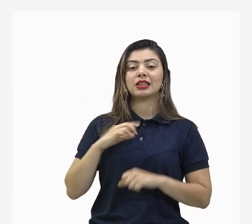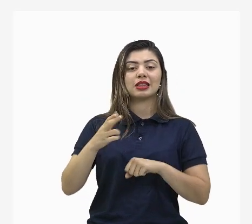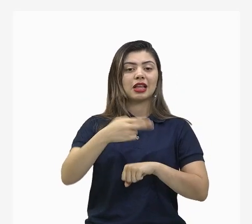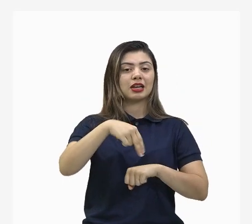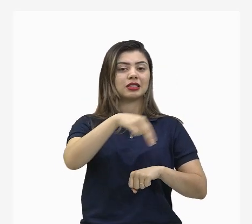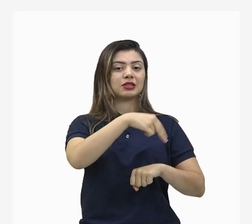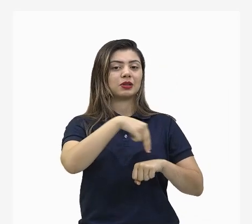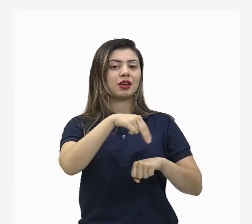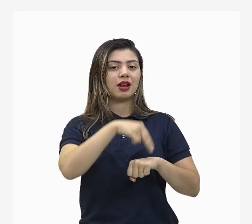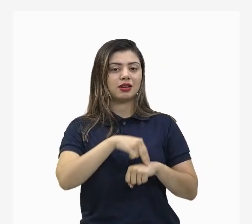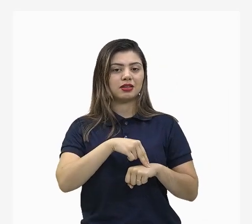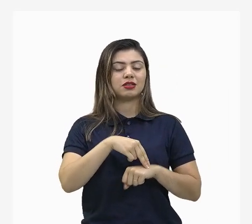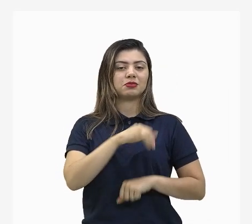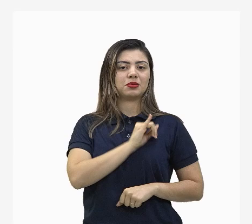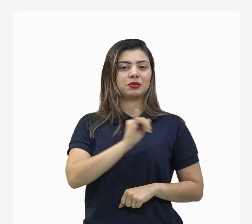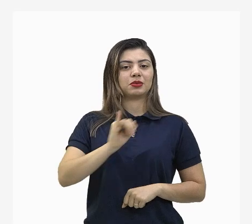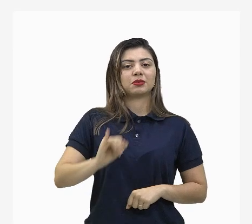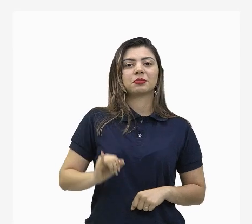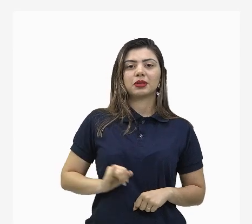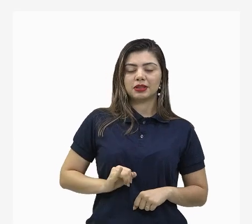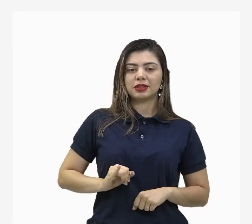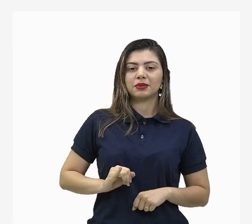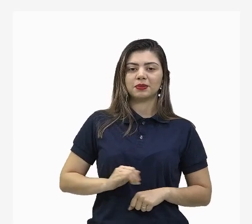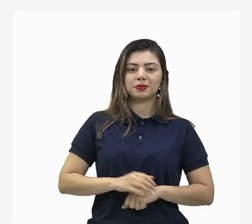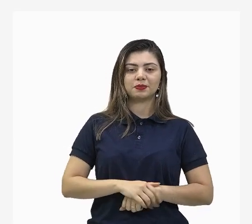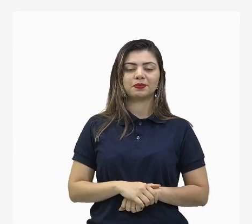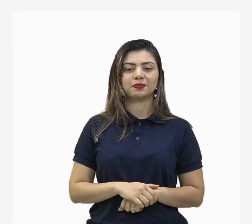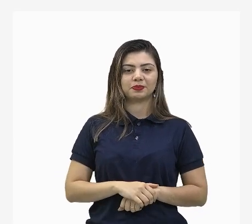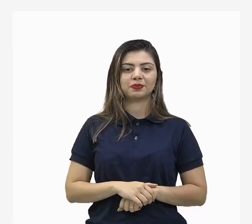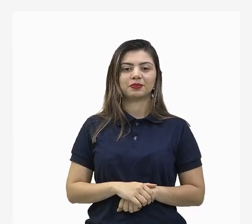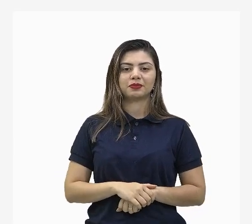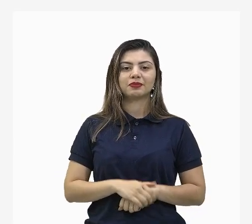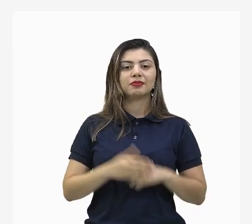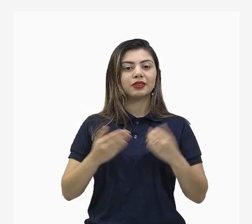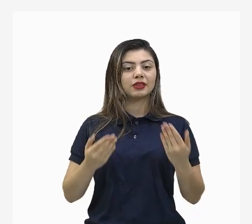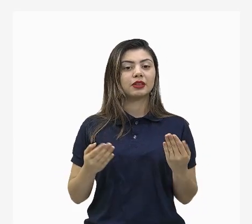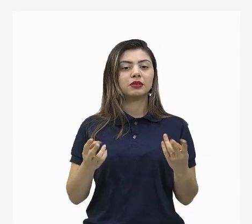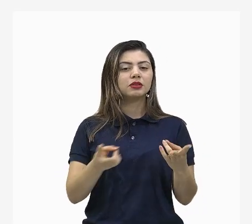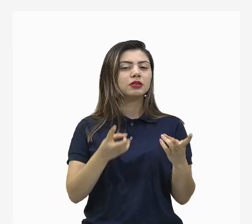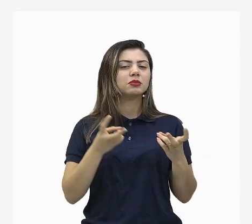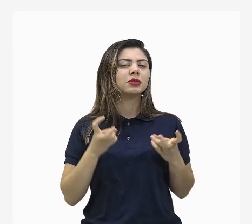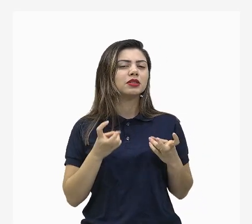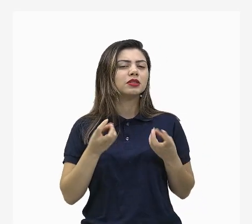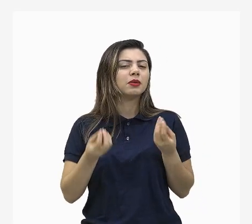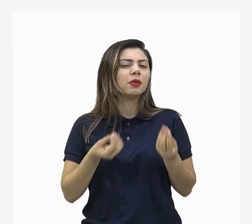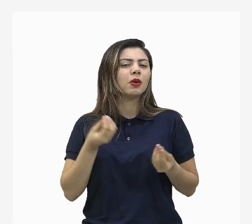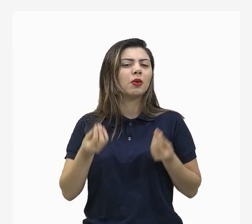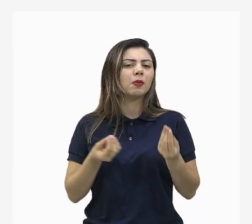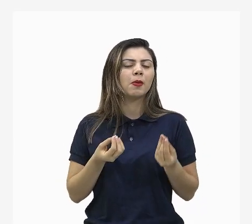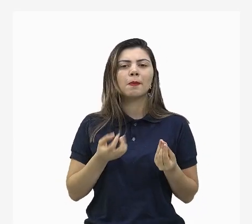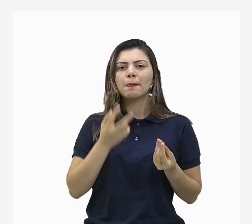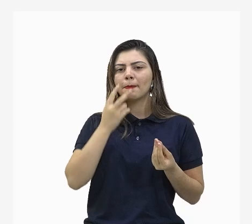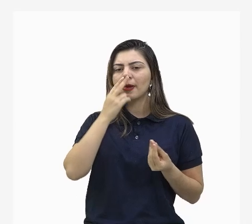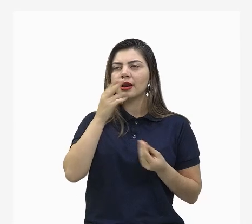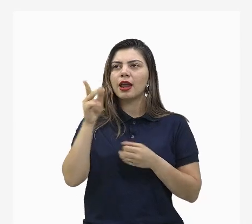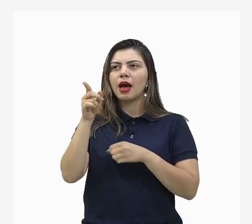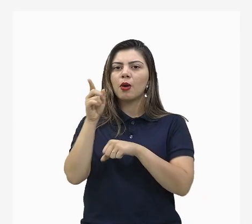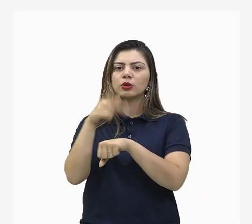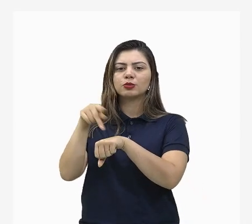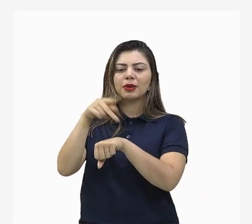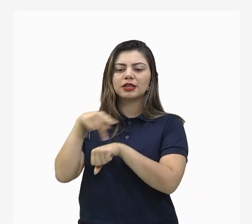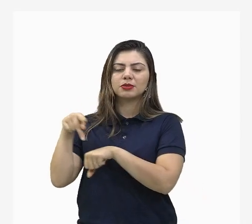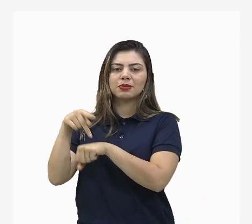então, imperial. Percebam, então, que nós vamos ver o quê? Esta corrida em busca, então, de